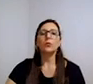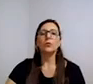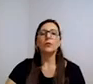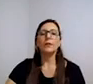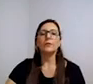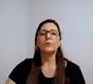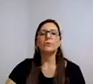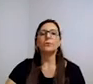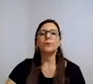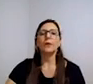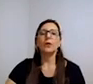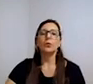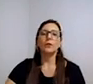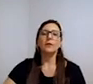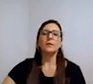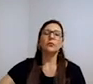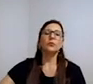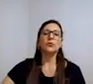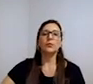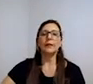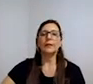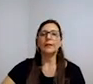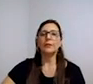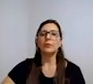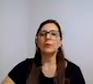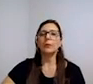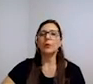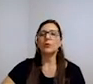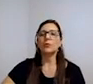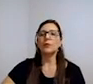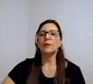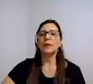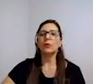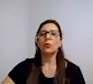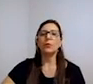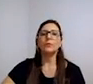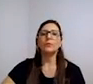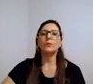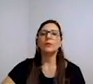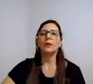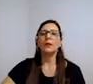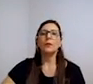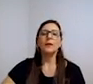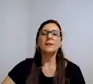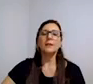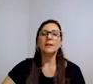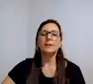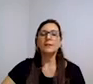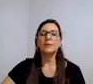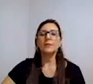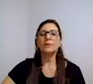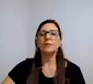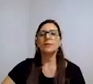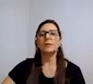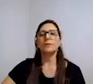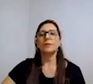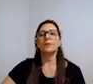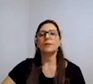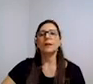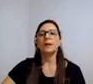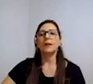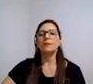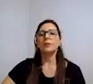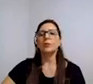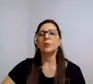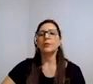O músculo liso. O tecido muscular liso também possui sarcômeros, mas estes não são